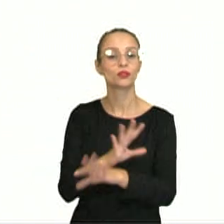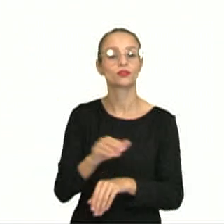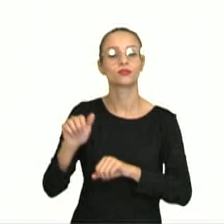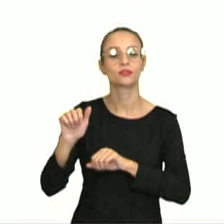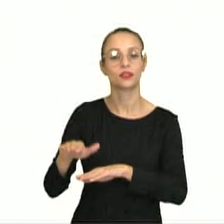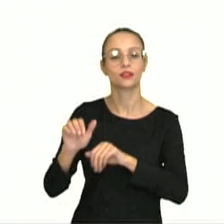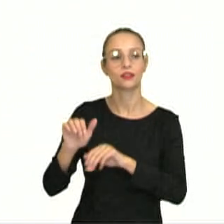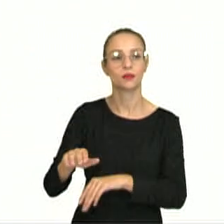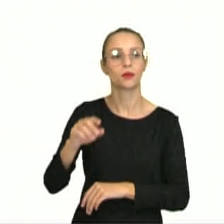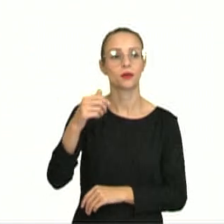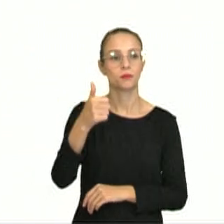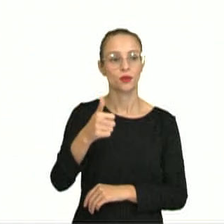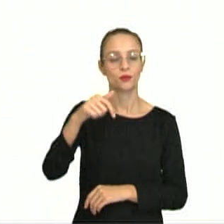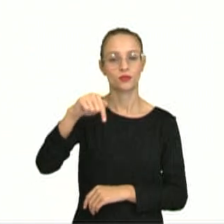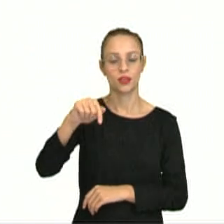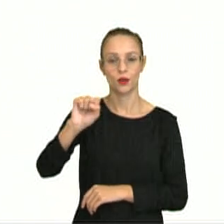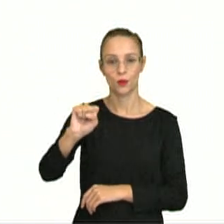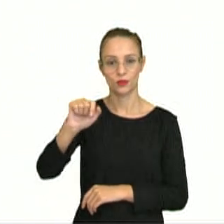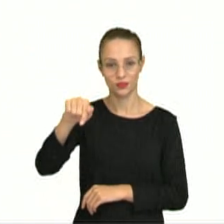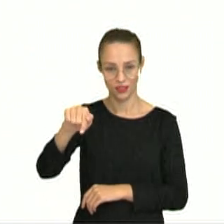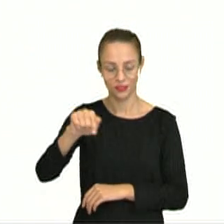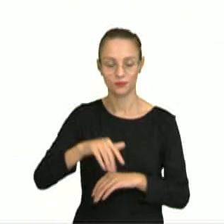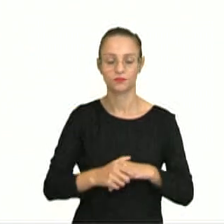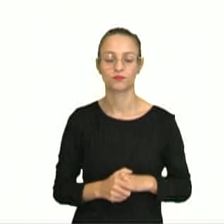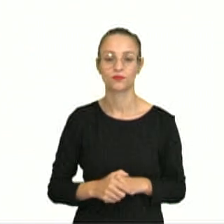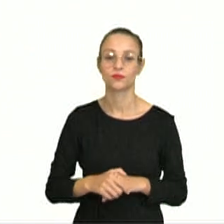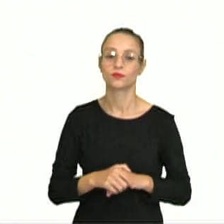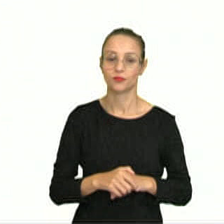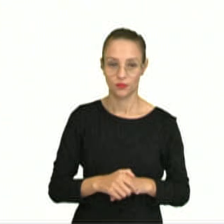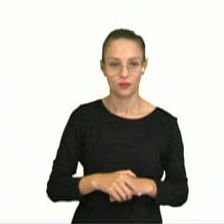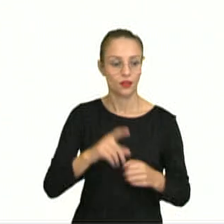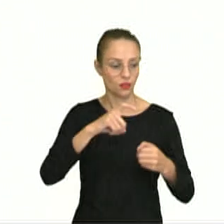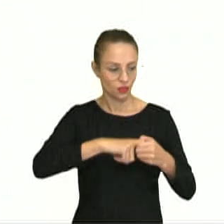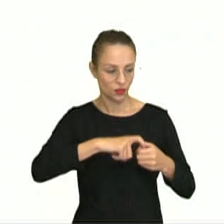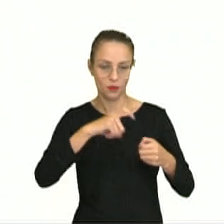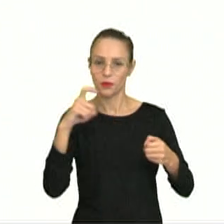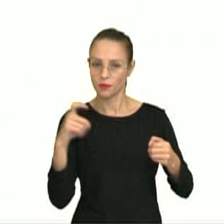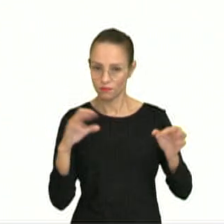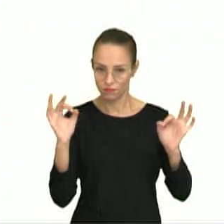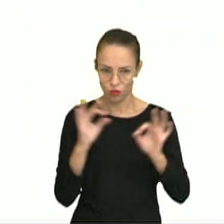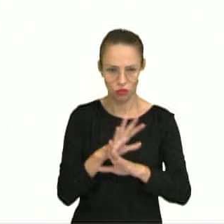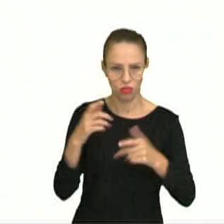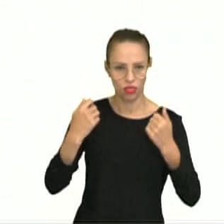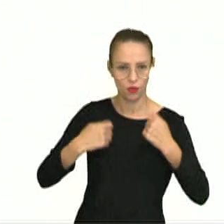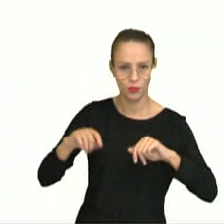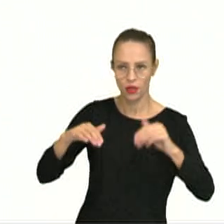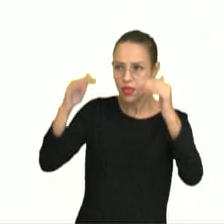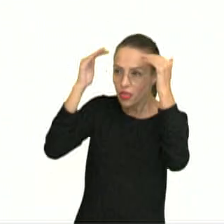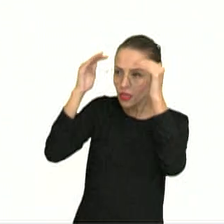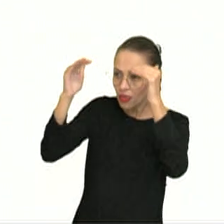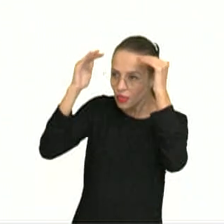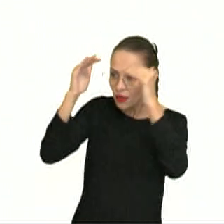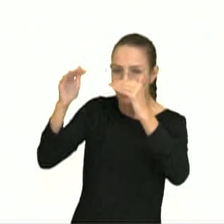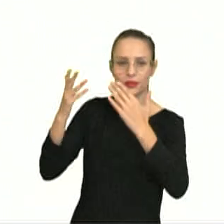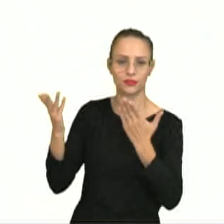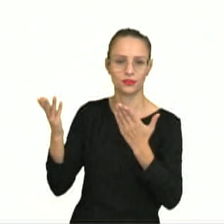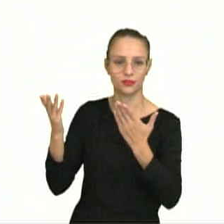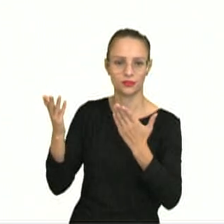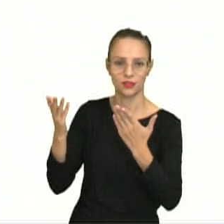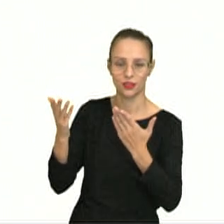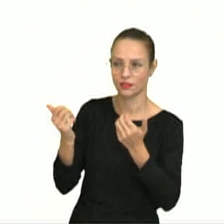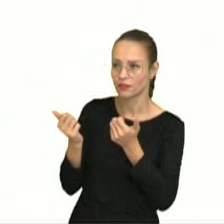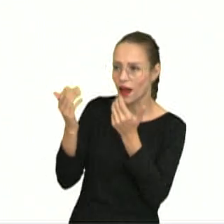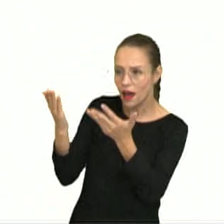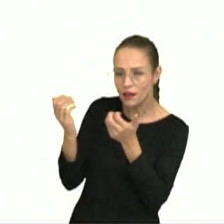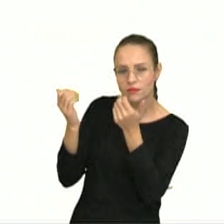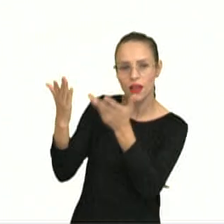de 1787. Então, quando você se declara independente, você não tem mais que cumprir a função de gerar